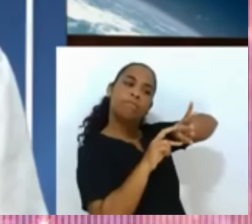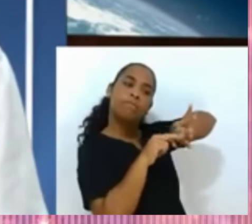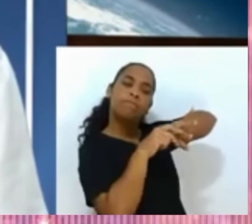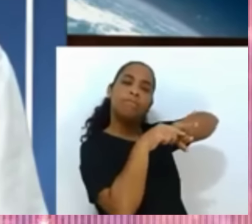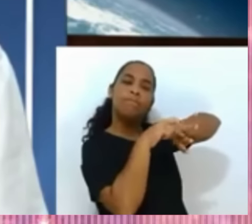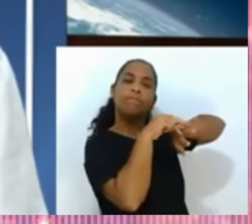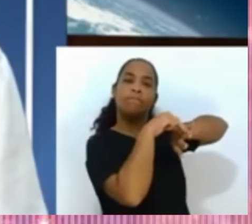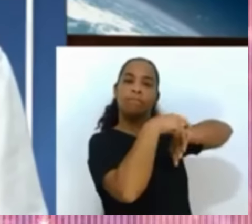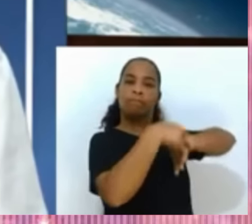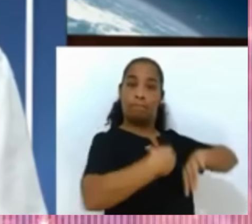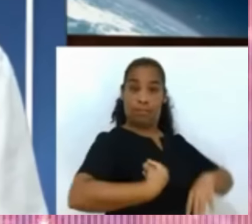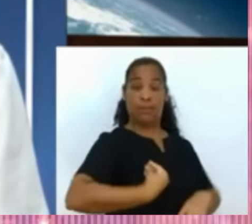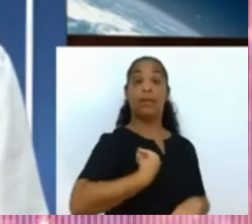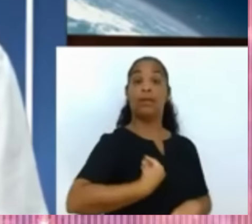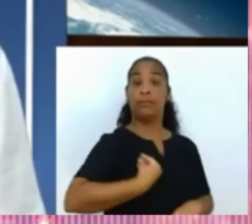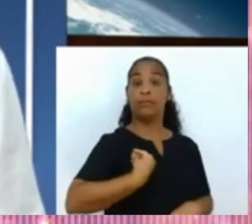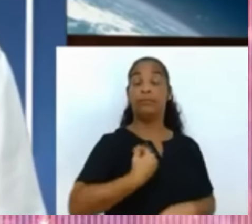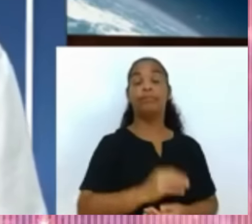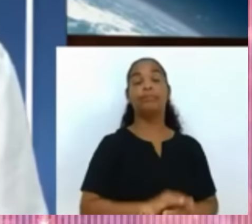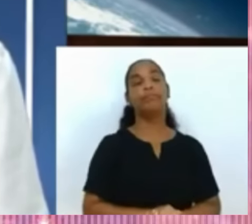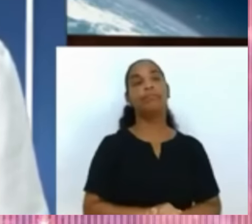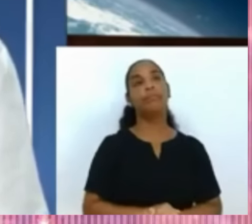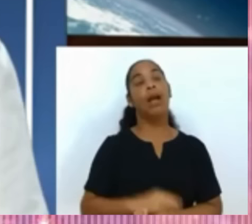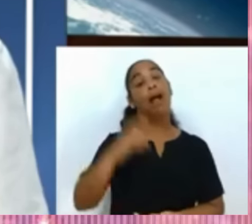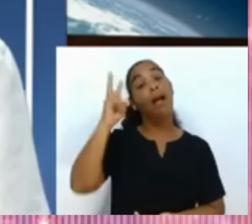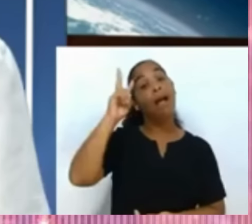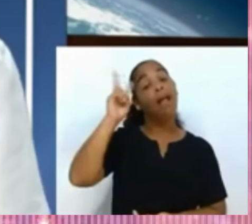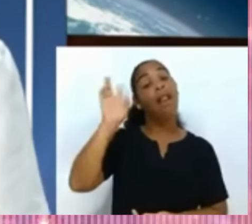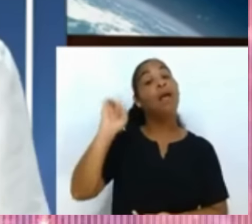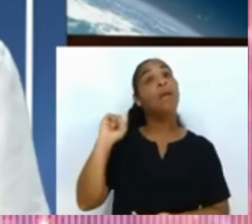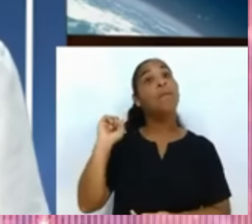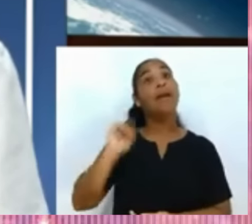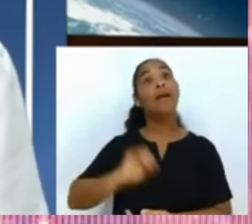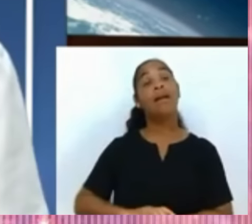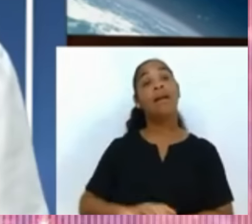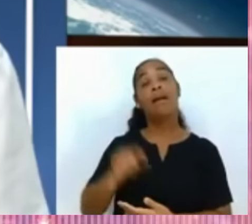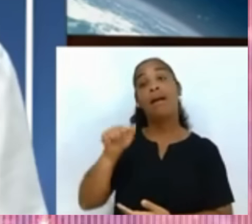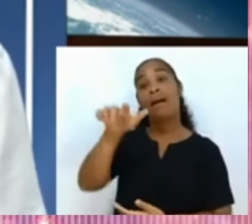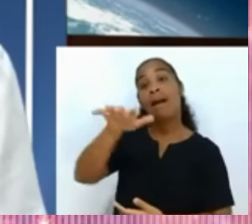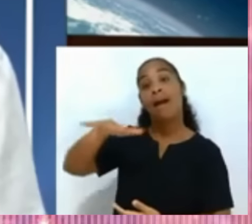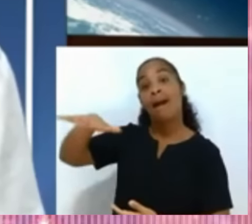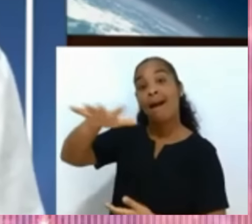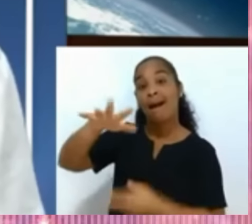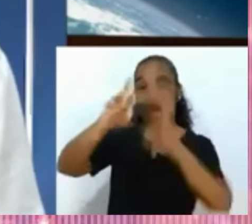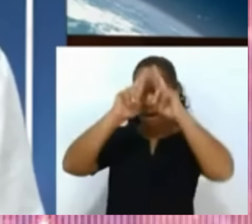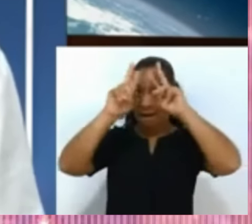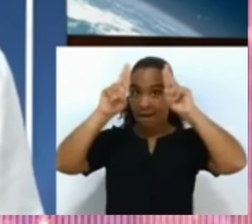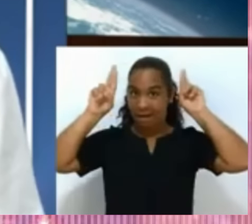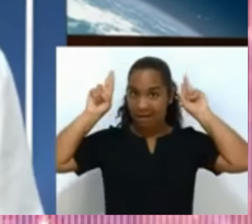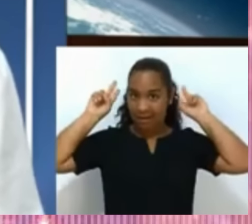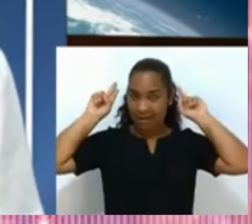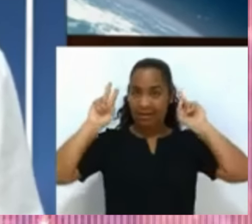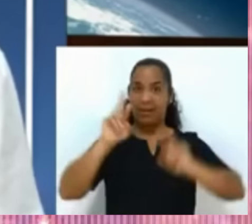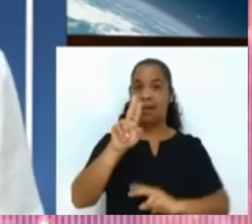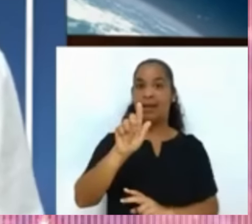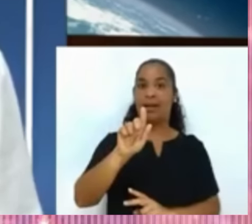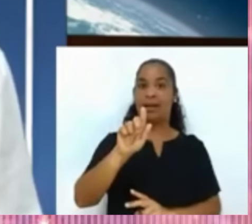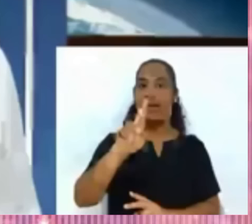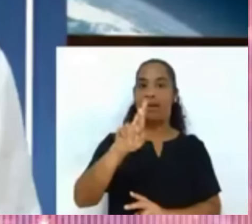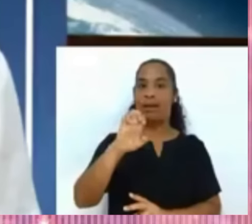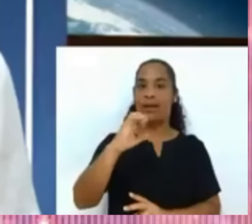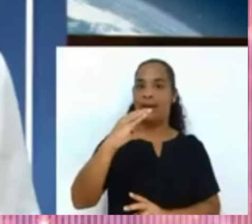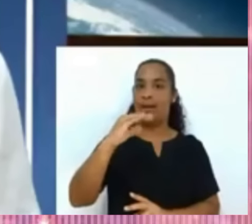vidas recorda-me há pouco de que na Grécia antes de percl no